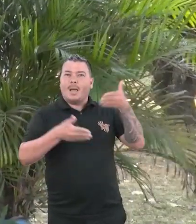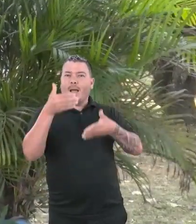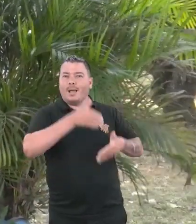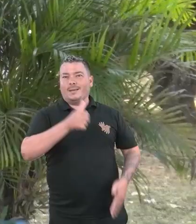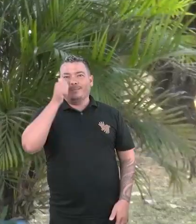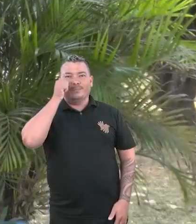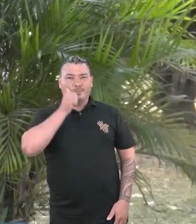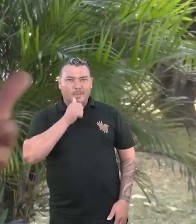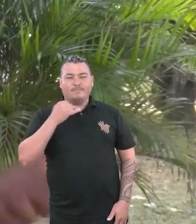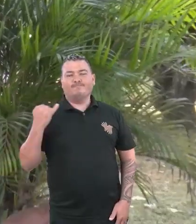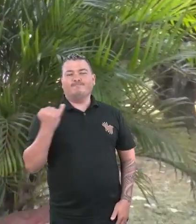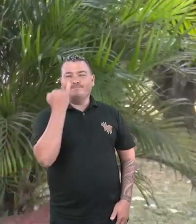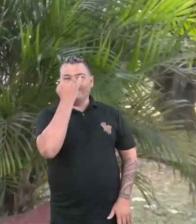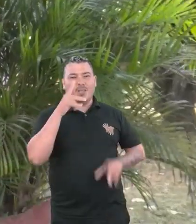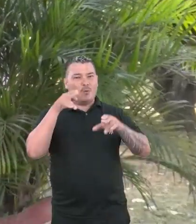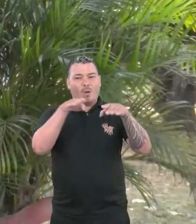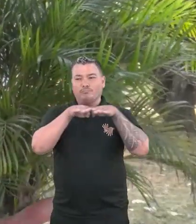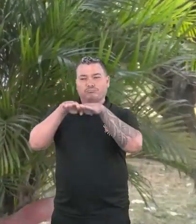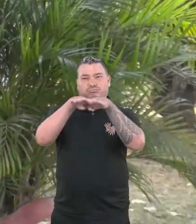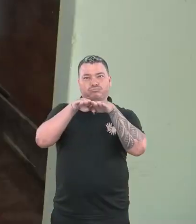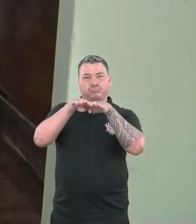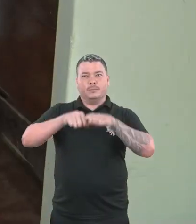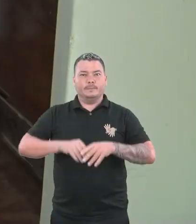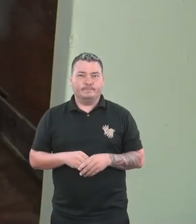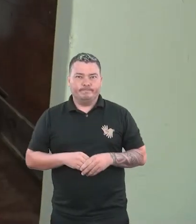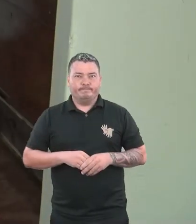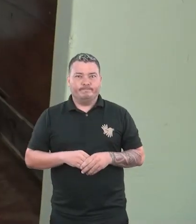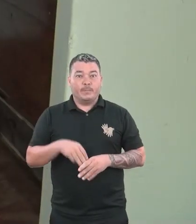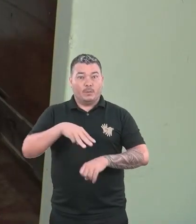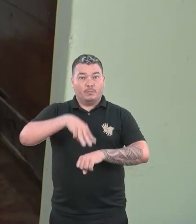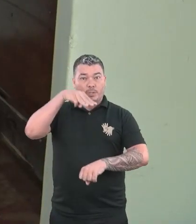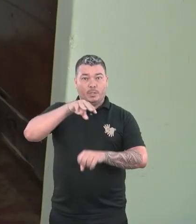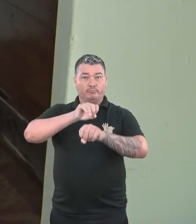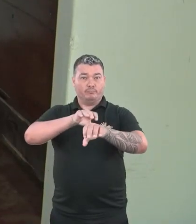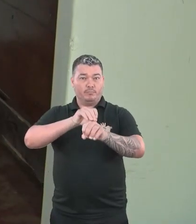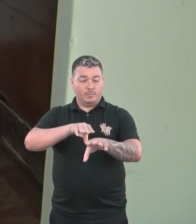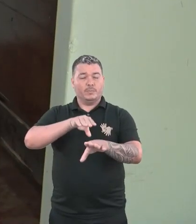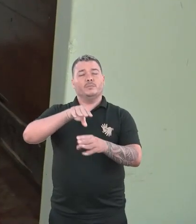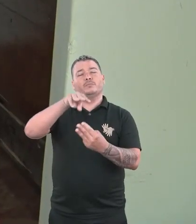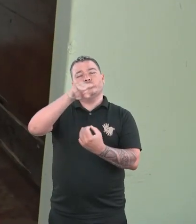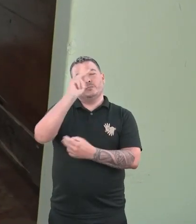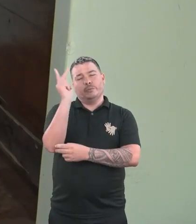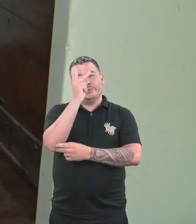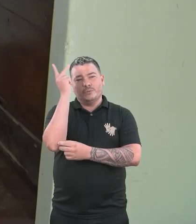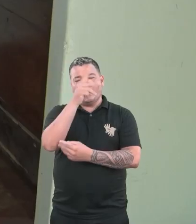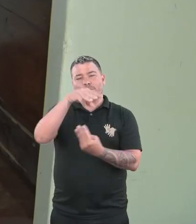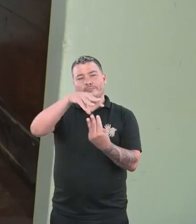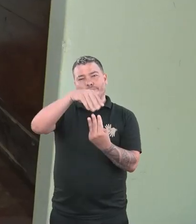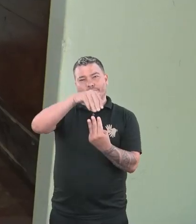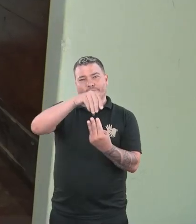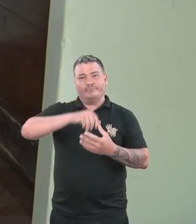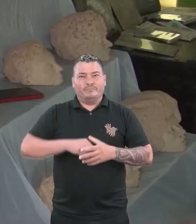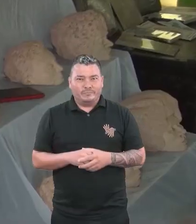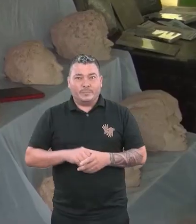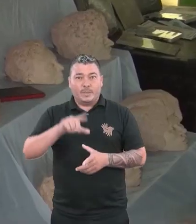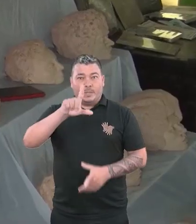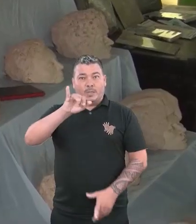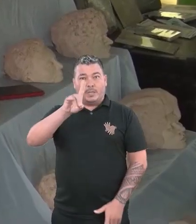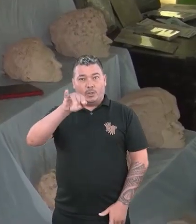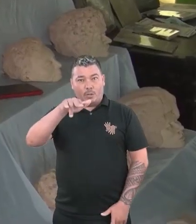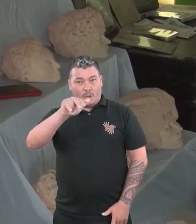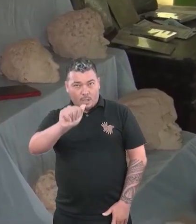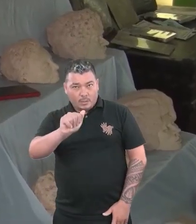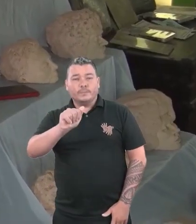participação da mulher tão importante quanto qualquer outro ser. No mestrado em Ensino de História na Universidade Federal de Sergipe,